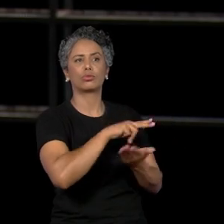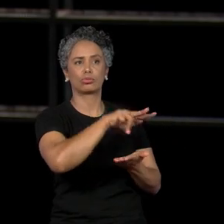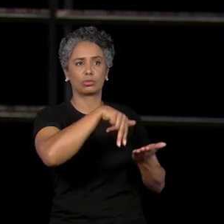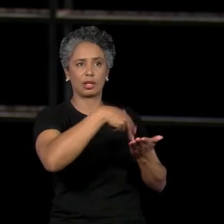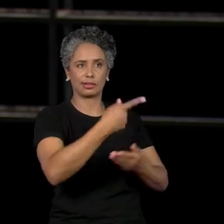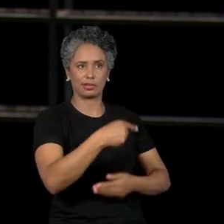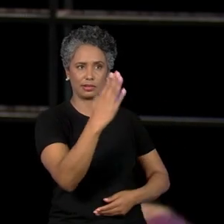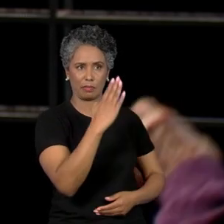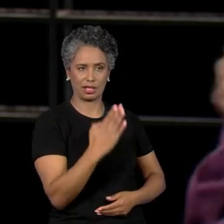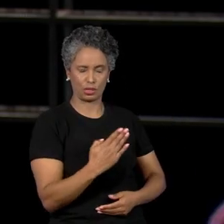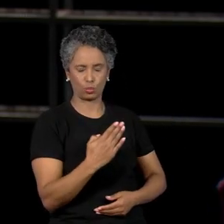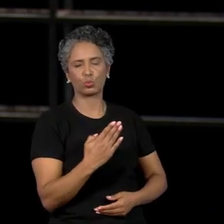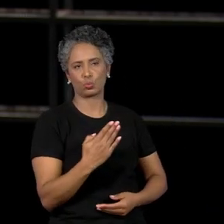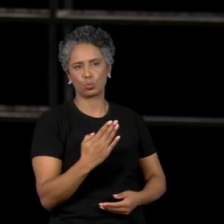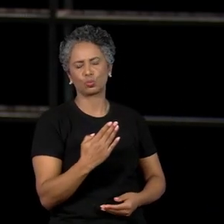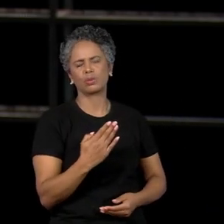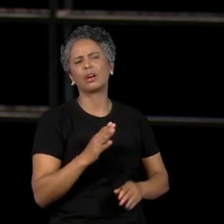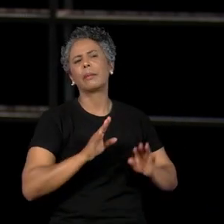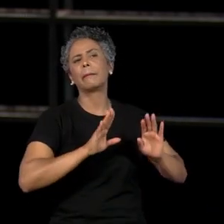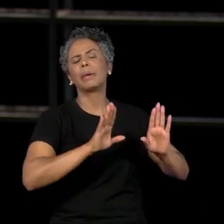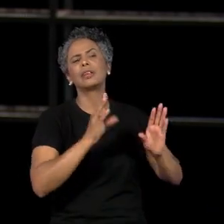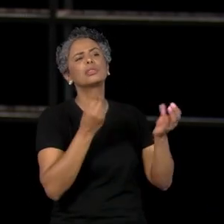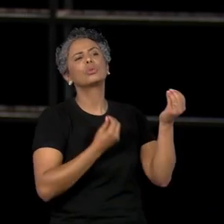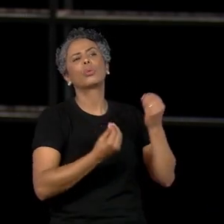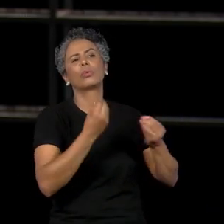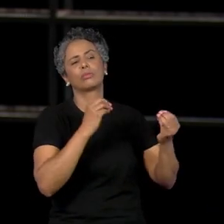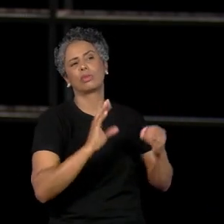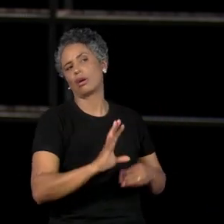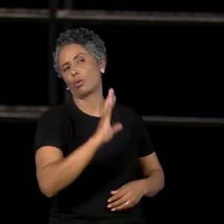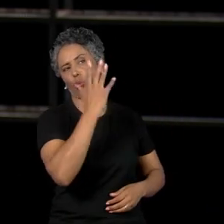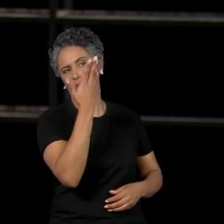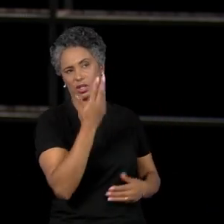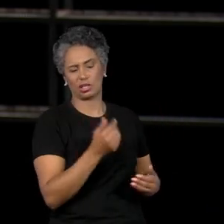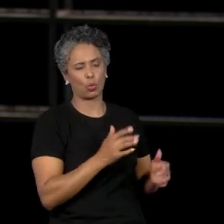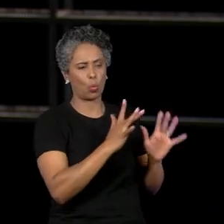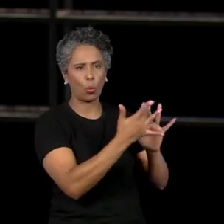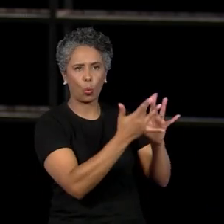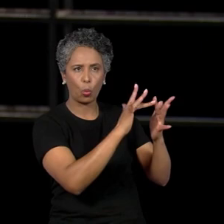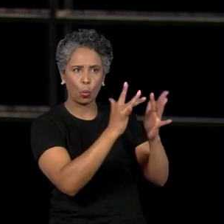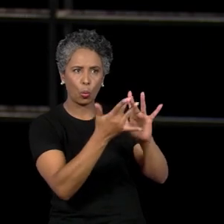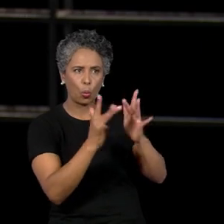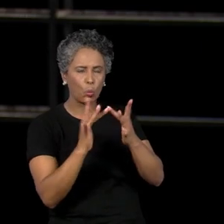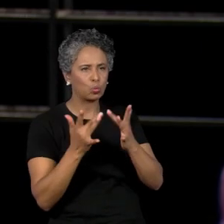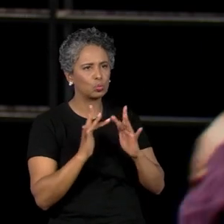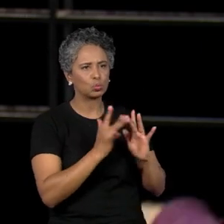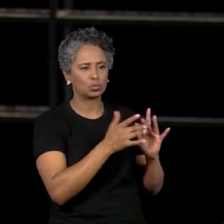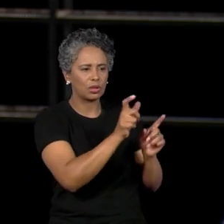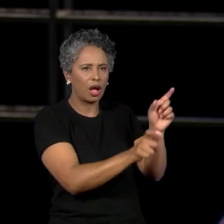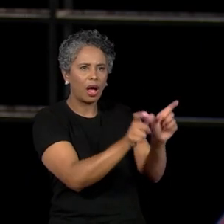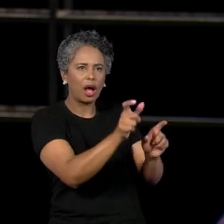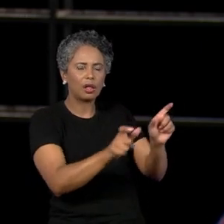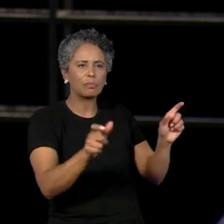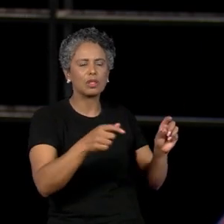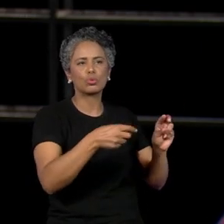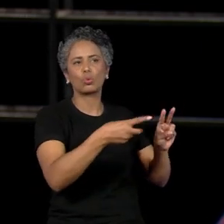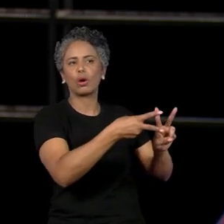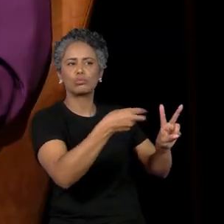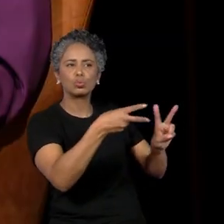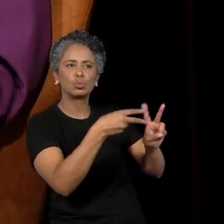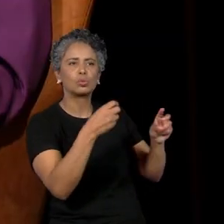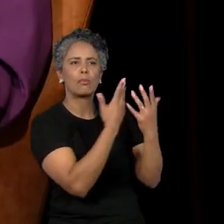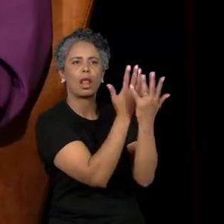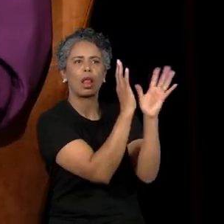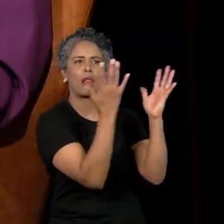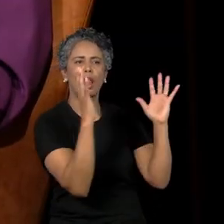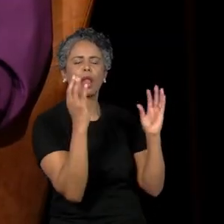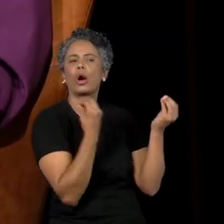é o Quarupi. Como é que se deu esse contato aí com as matas, esse choque de cultura tão belo?